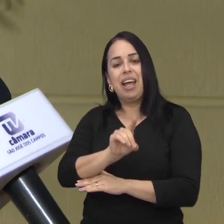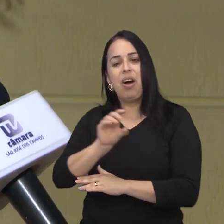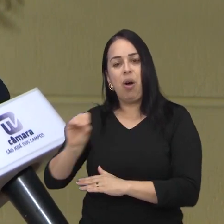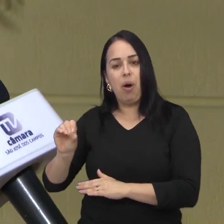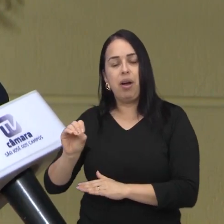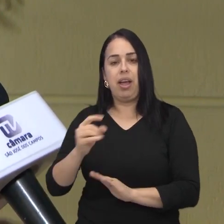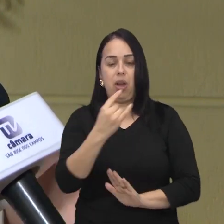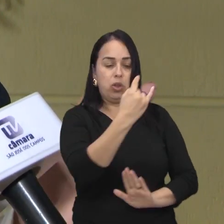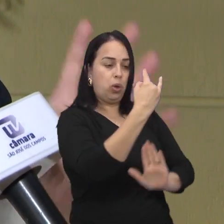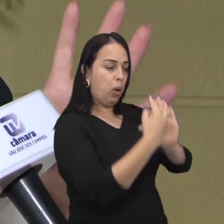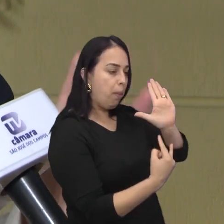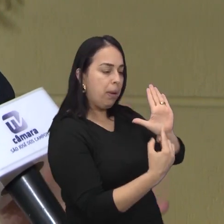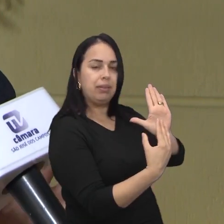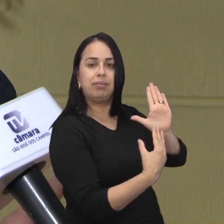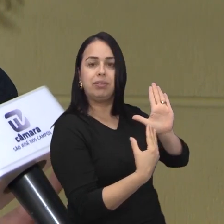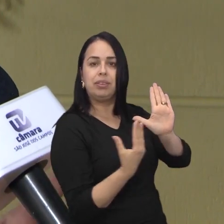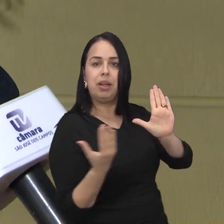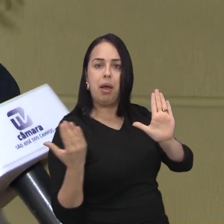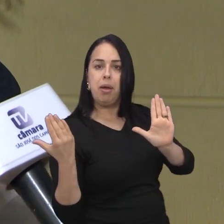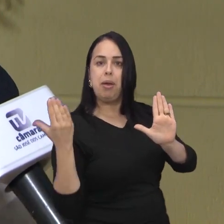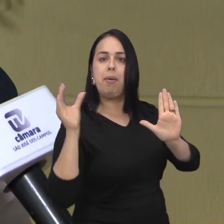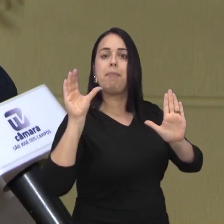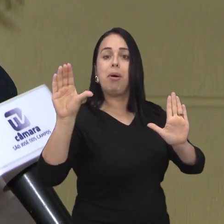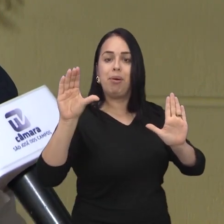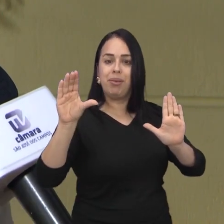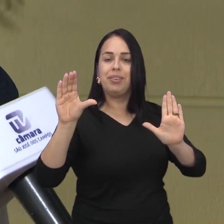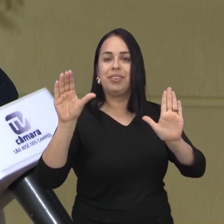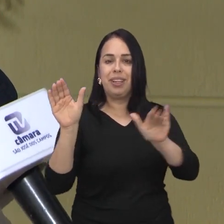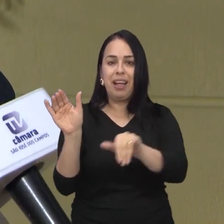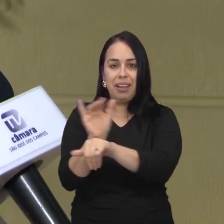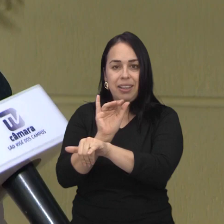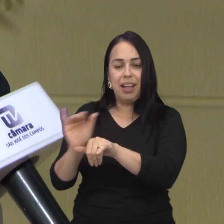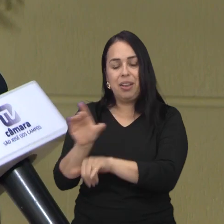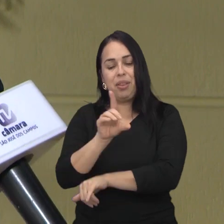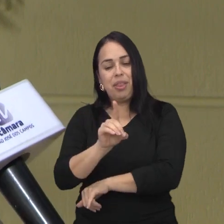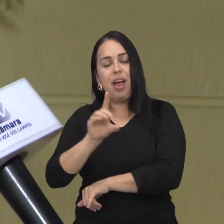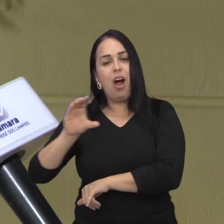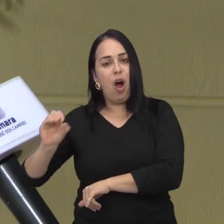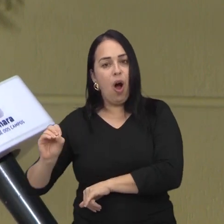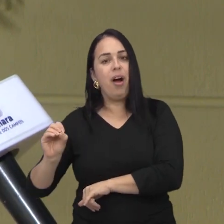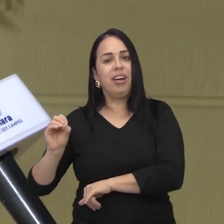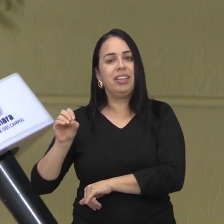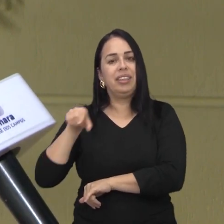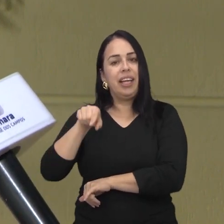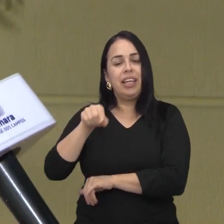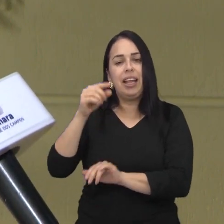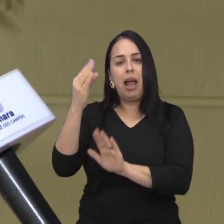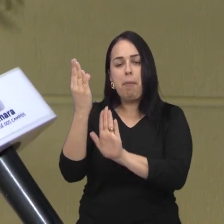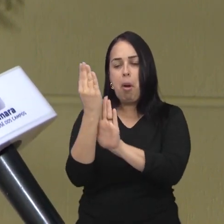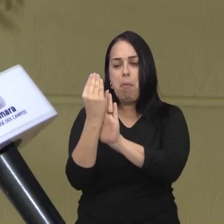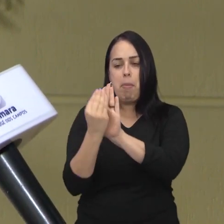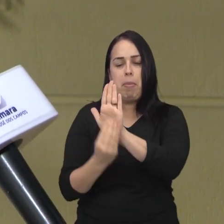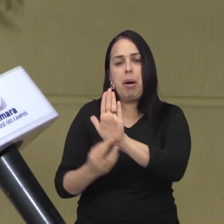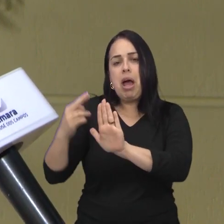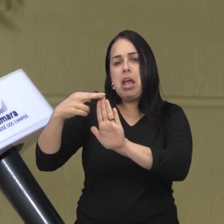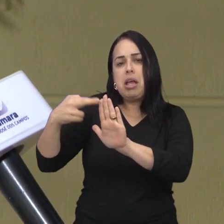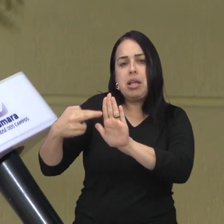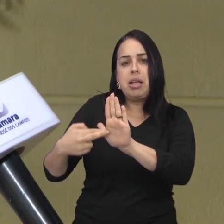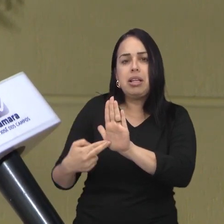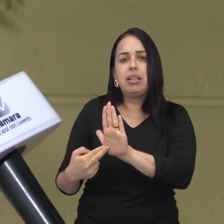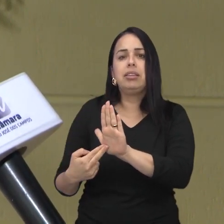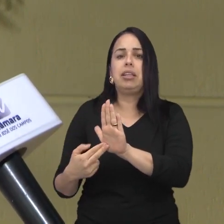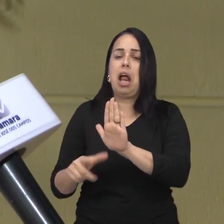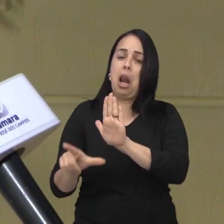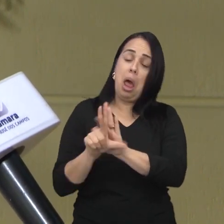que eu pego o documento, coloco no veículo que é o Diário Oficial e ali vai conter todas